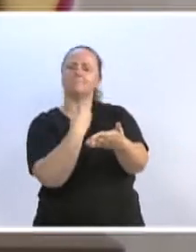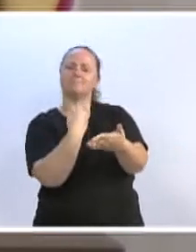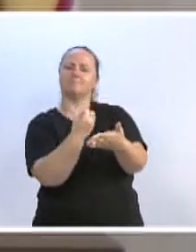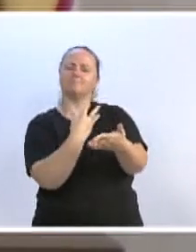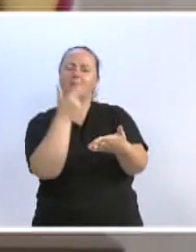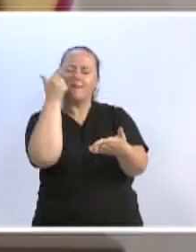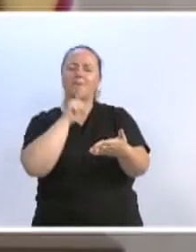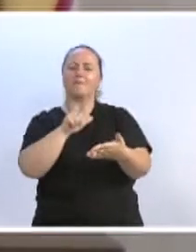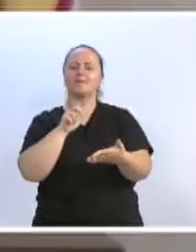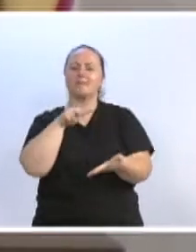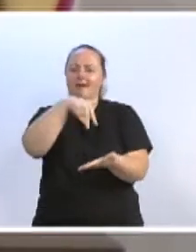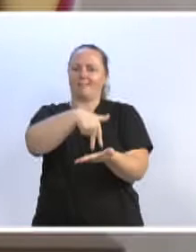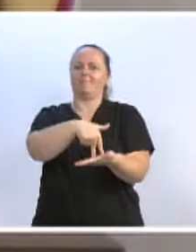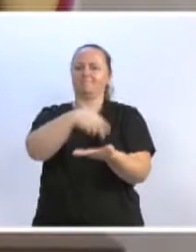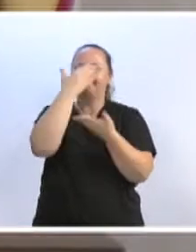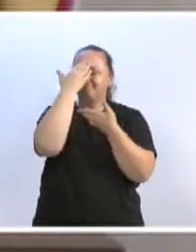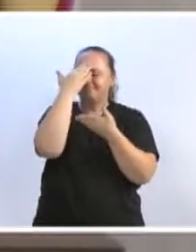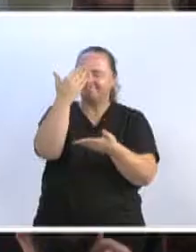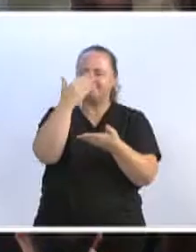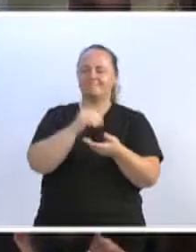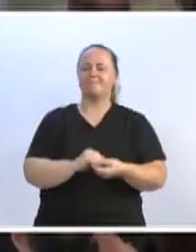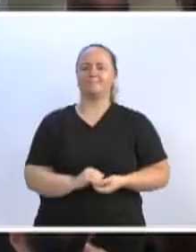de Deus. Muito obrigado.